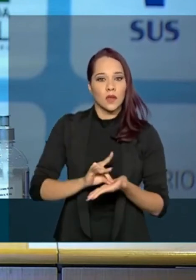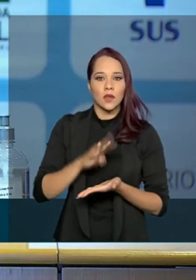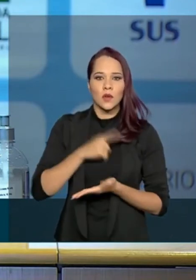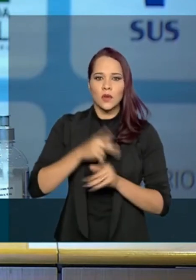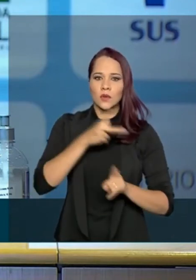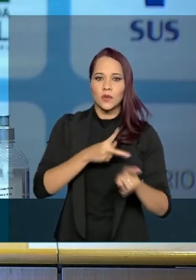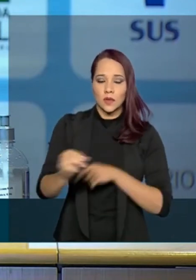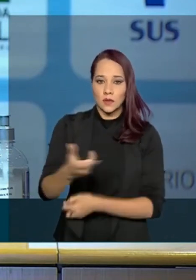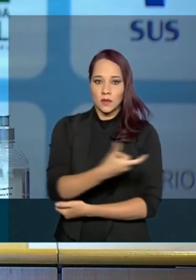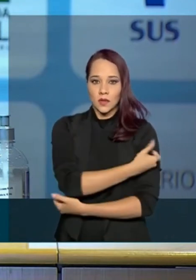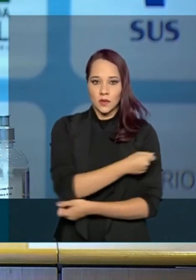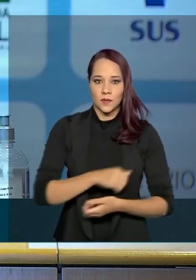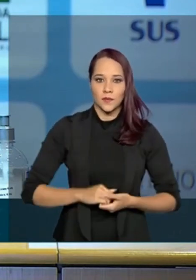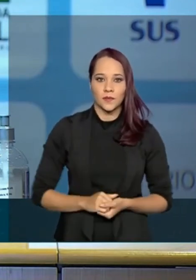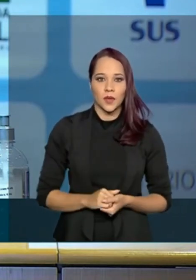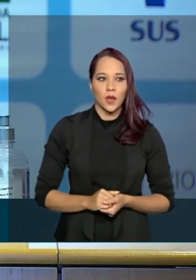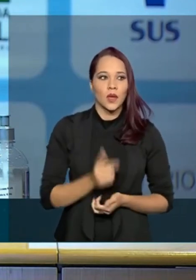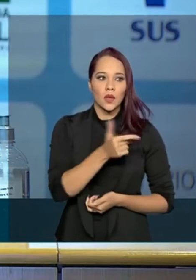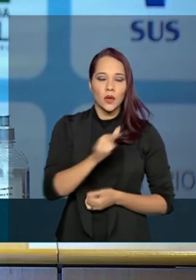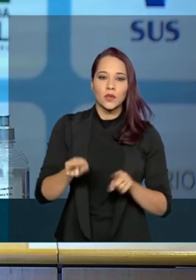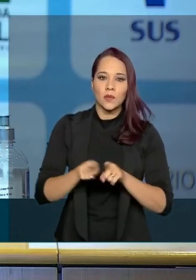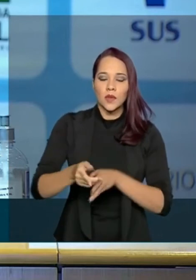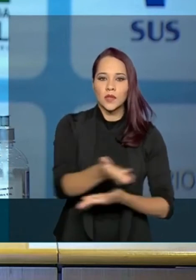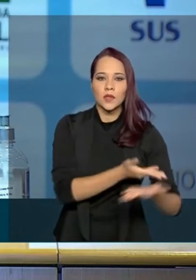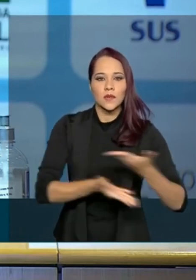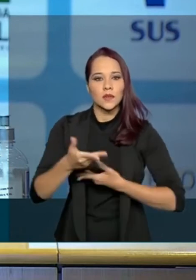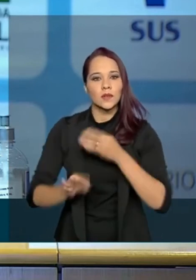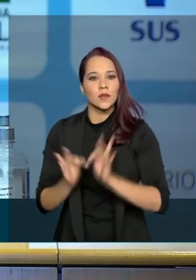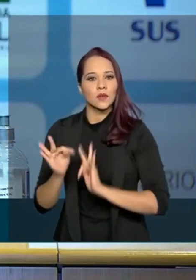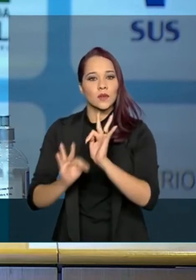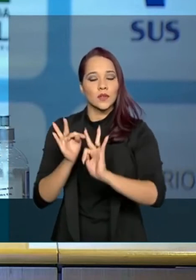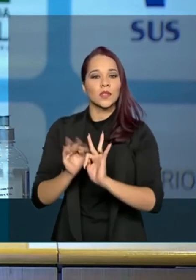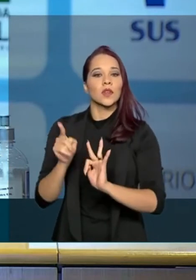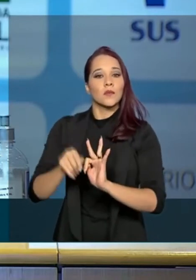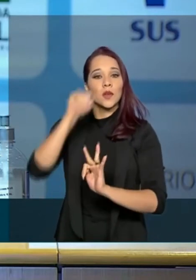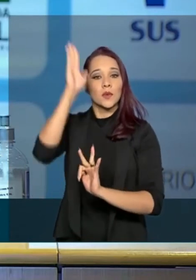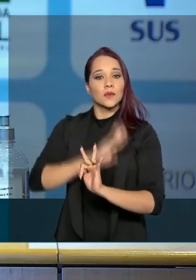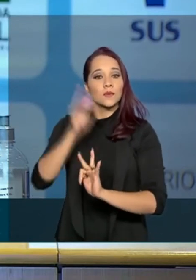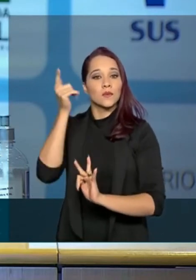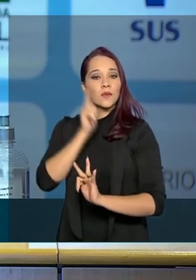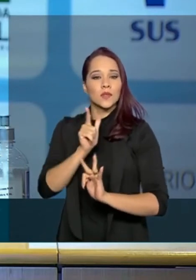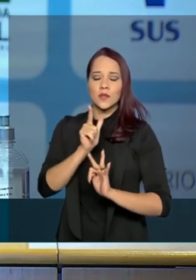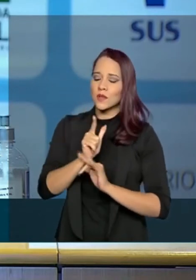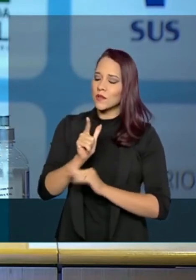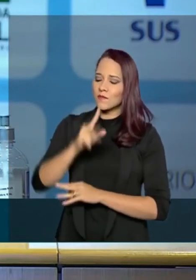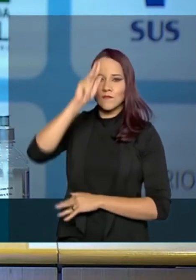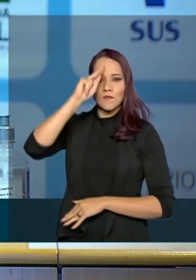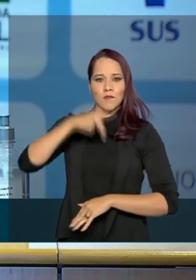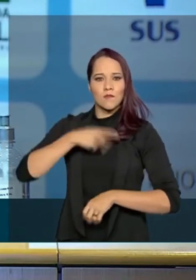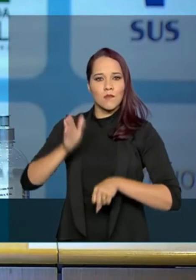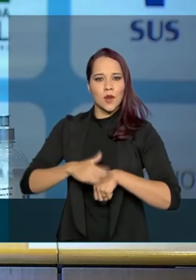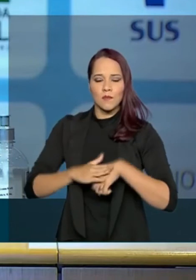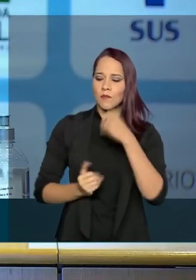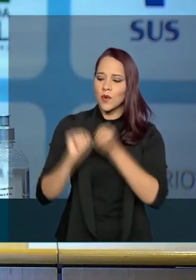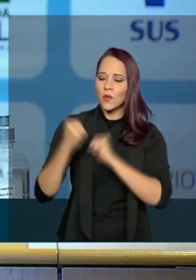sucesso da vacina, e outro de transferência de tecnologia, para que o Brasil se torne autossuficiente para a